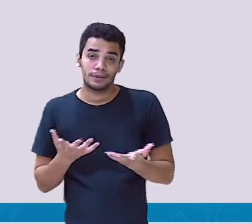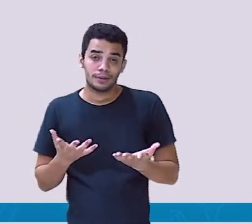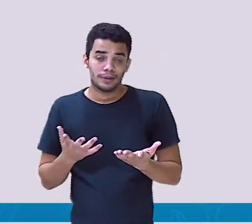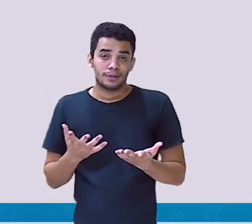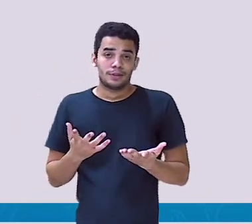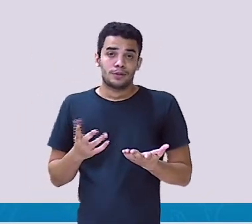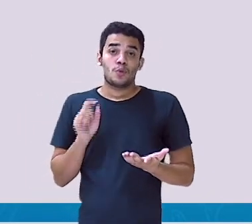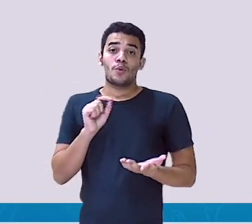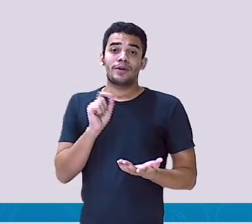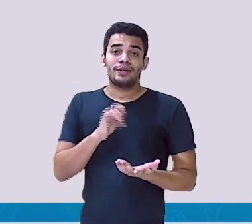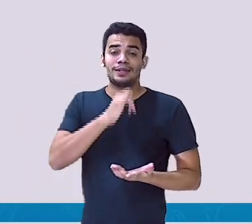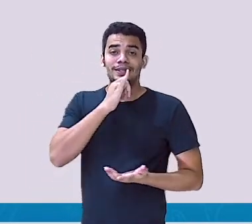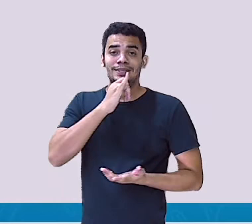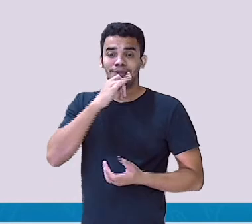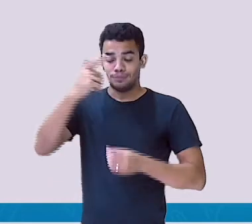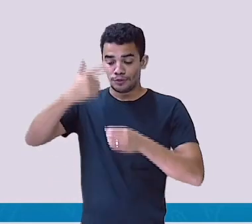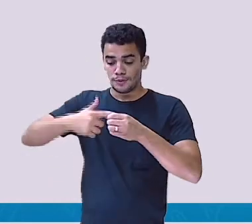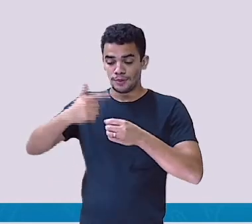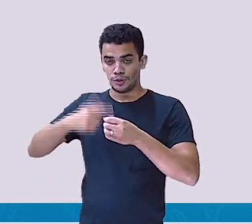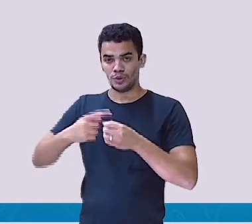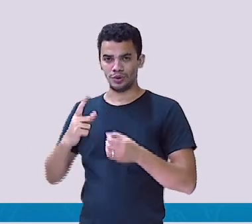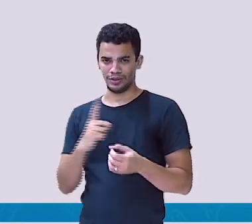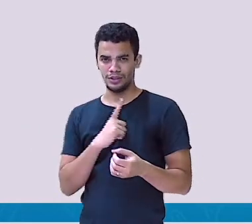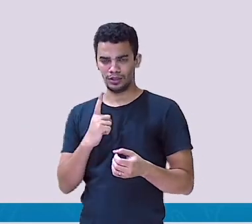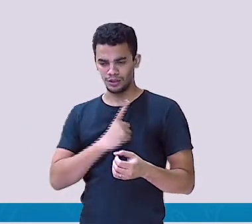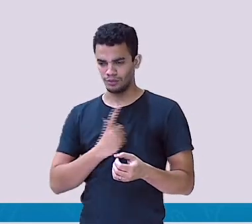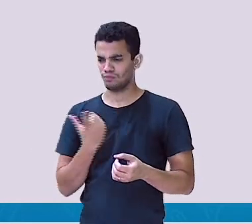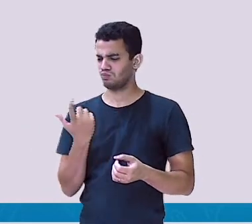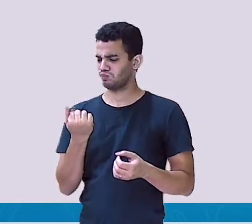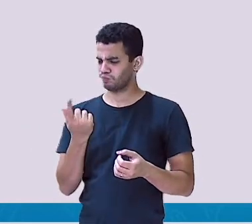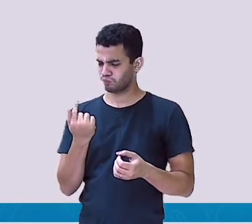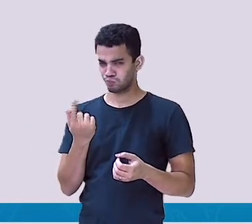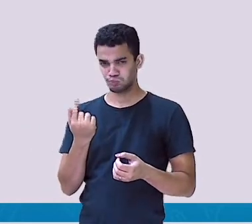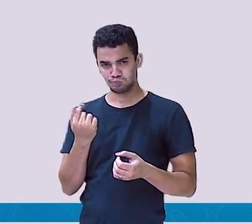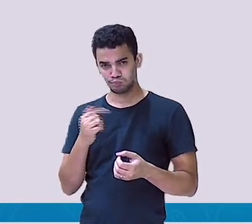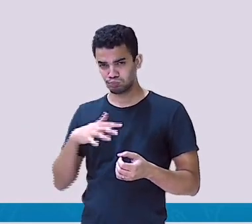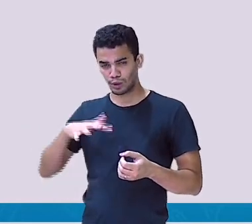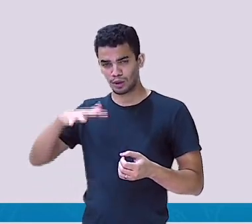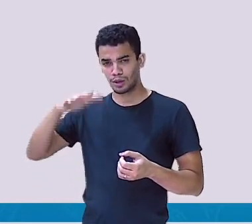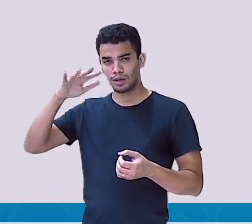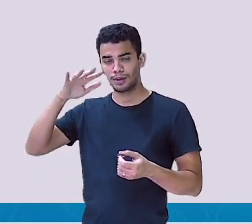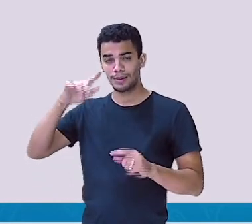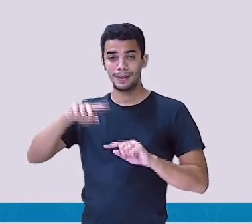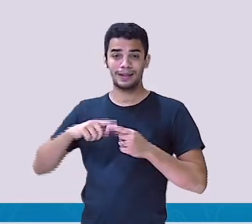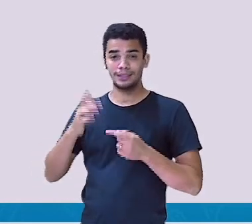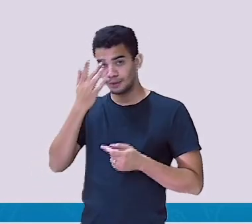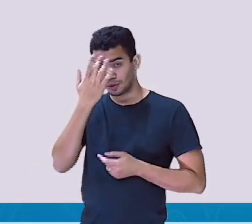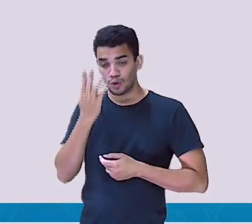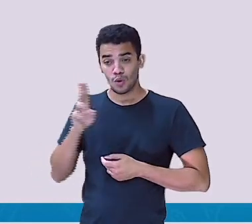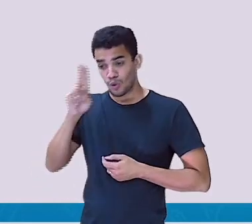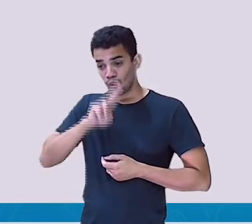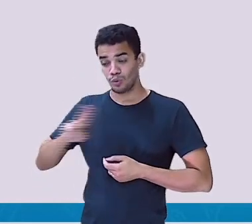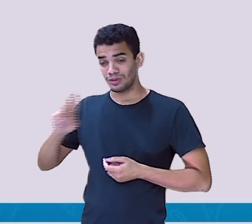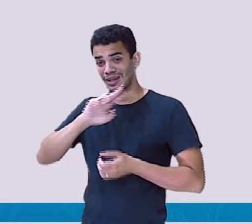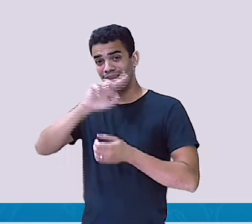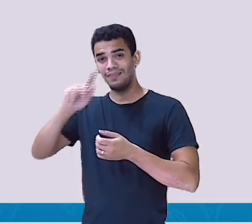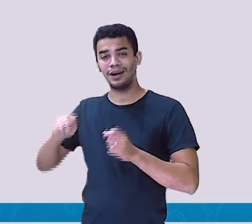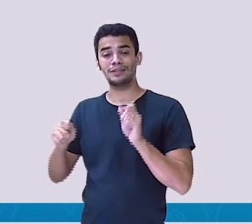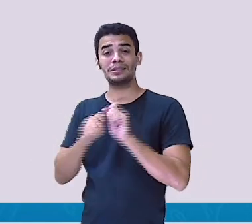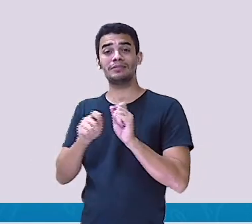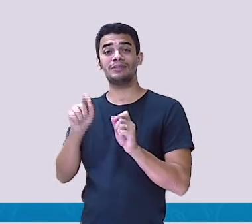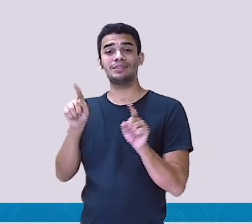um valor econômico, né? Ele é usado em várias situações, então ele é muito caro.